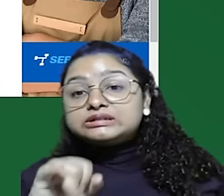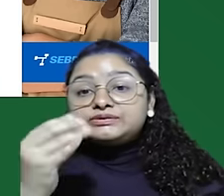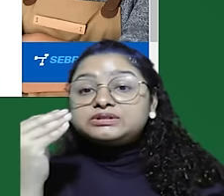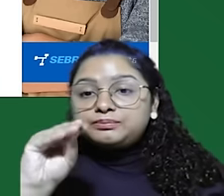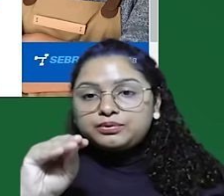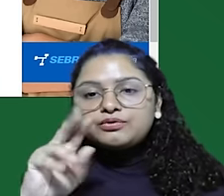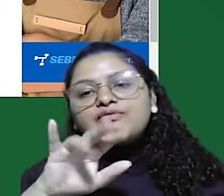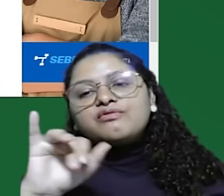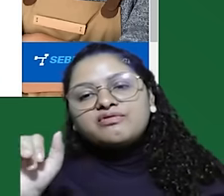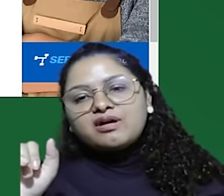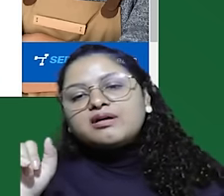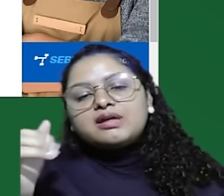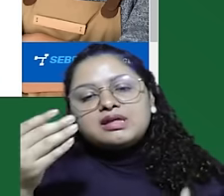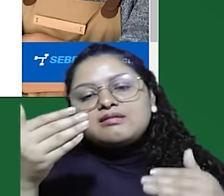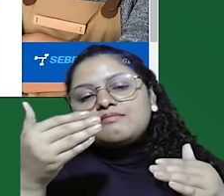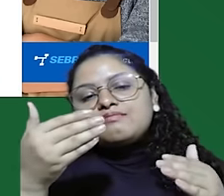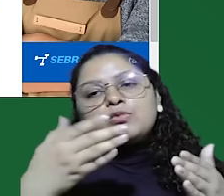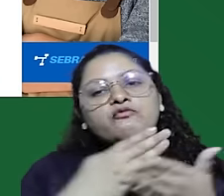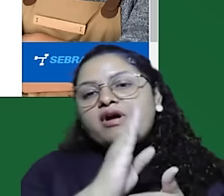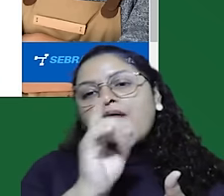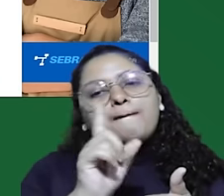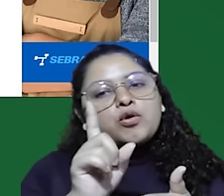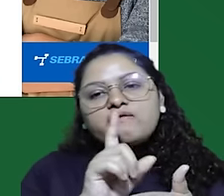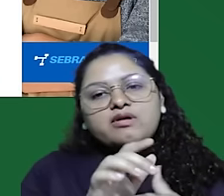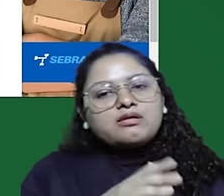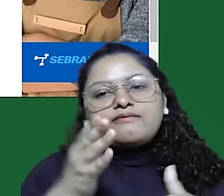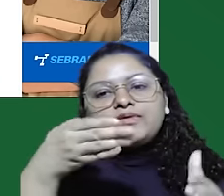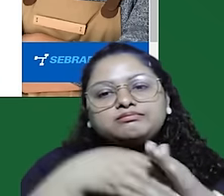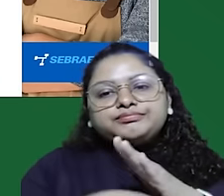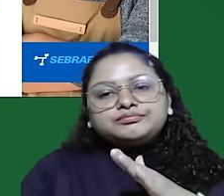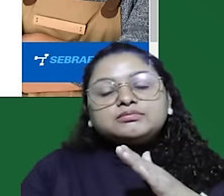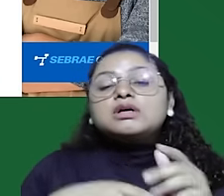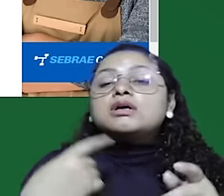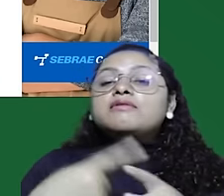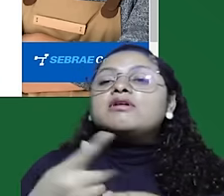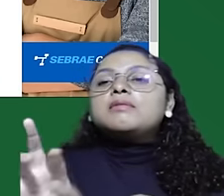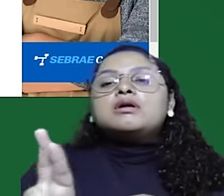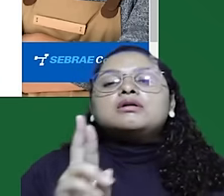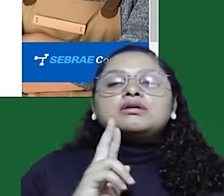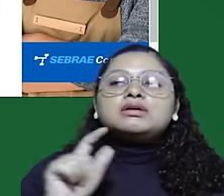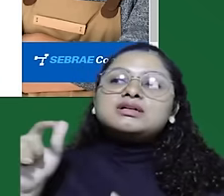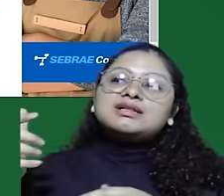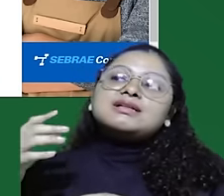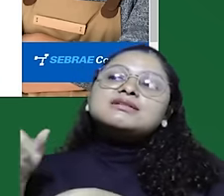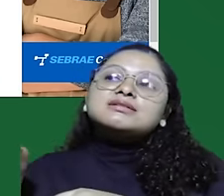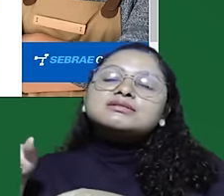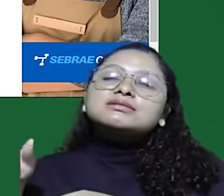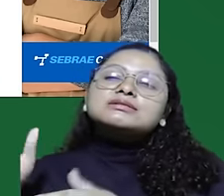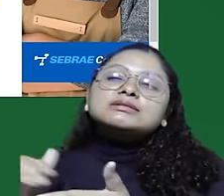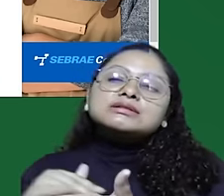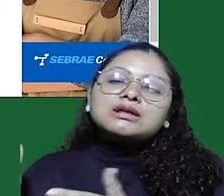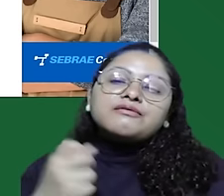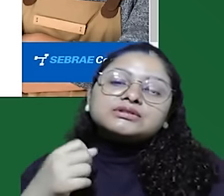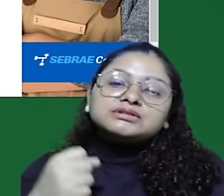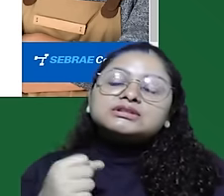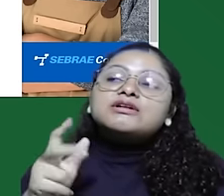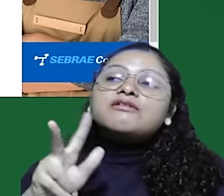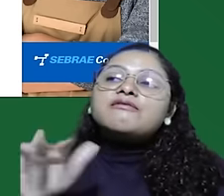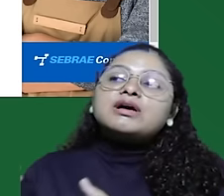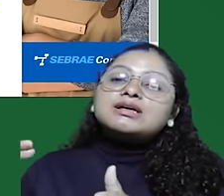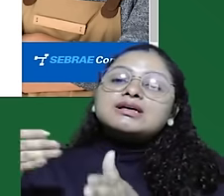vai levar uma rejeição que é o qu é uma resposta é uma mensagem automática da Secretaria da Fazenda algum tipo